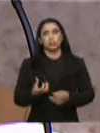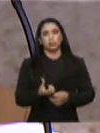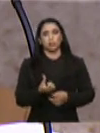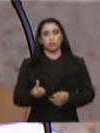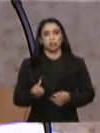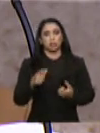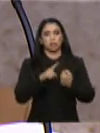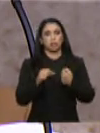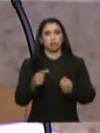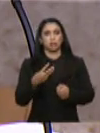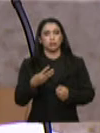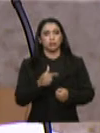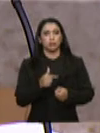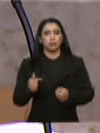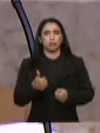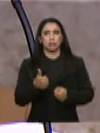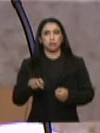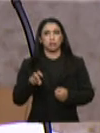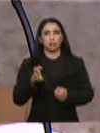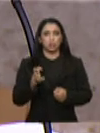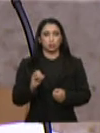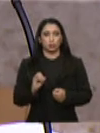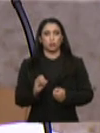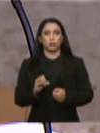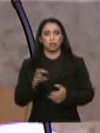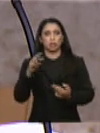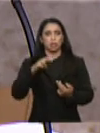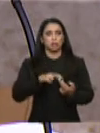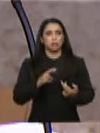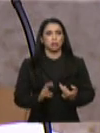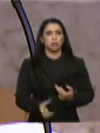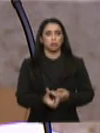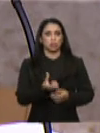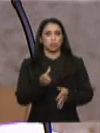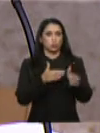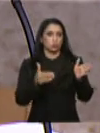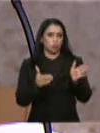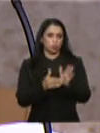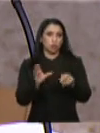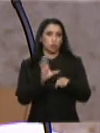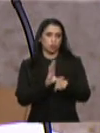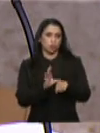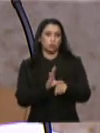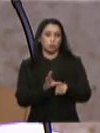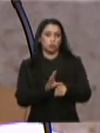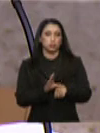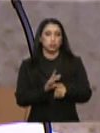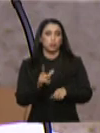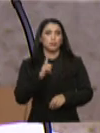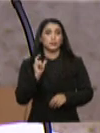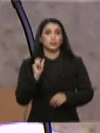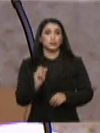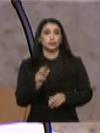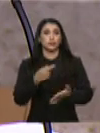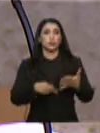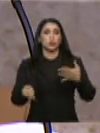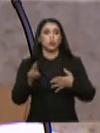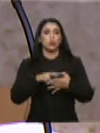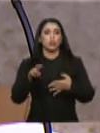artigos 37, 150, inciso 6, C, todos da Constituição da República. Já no